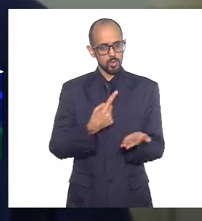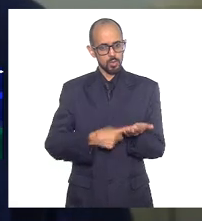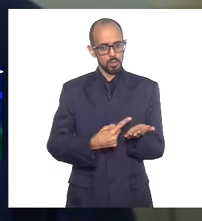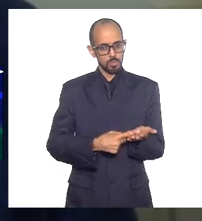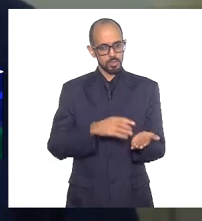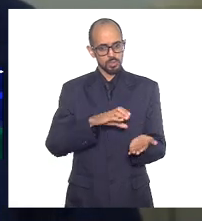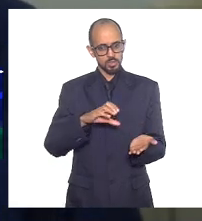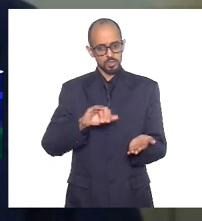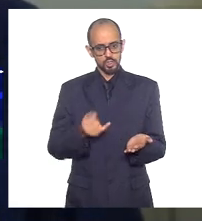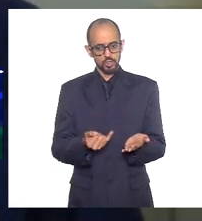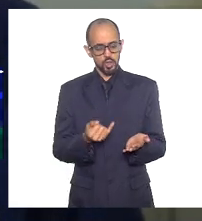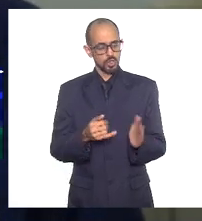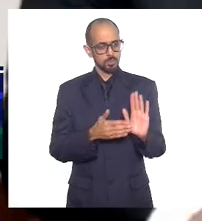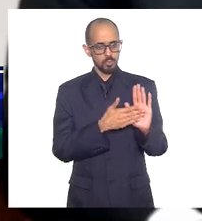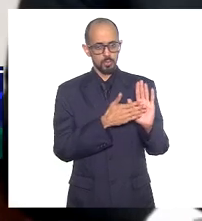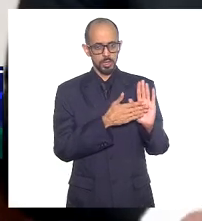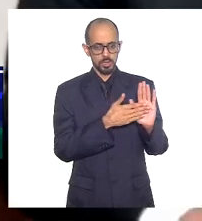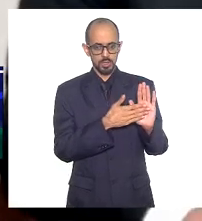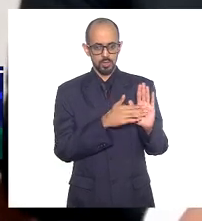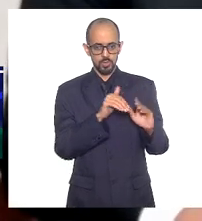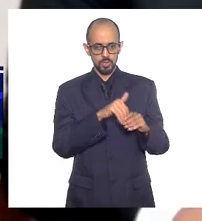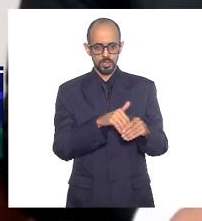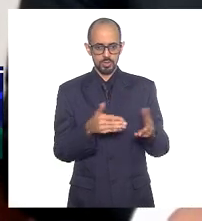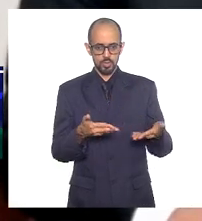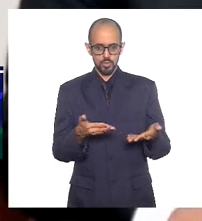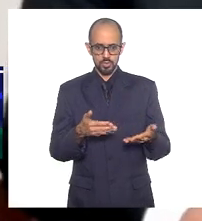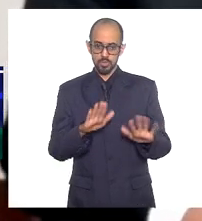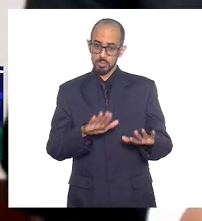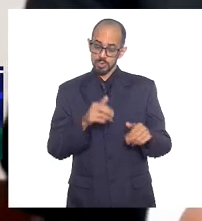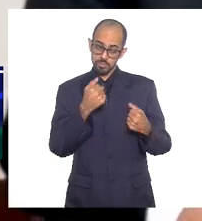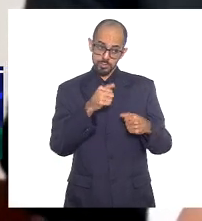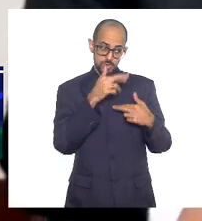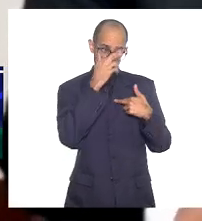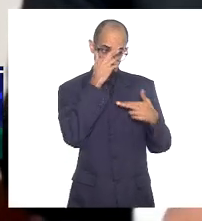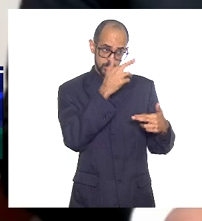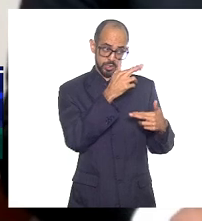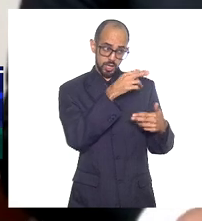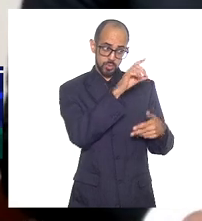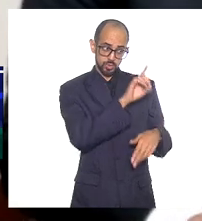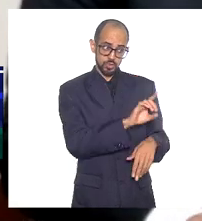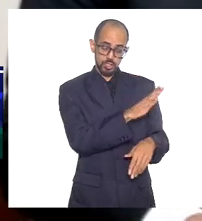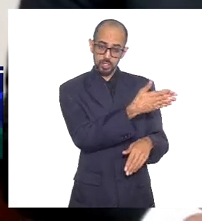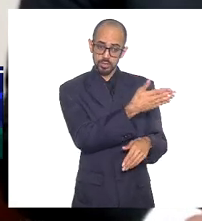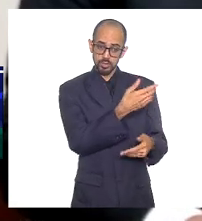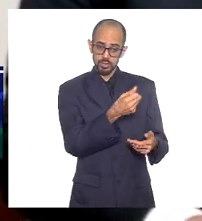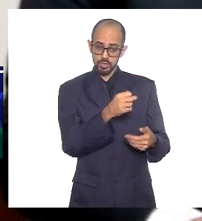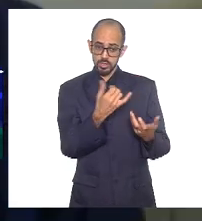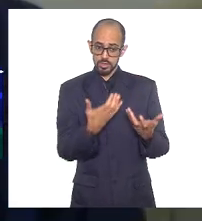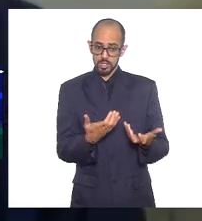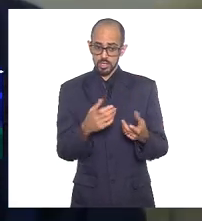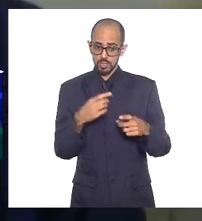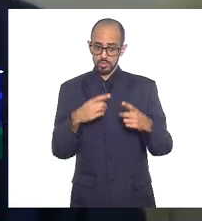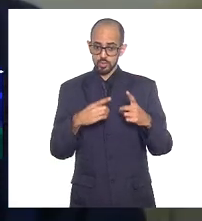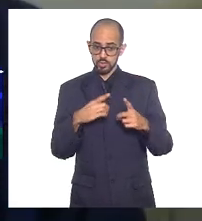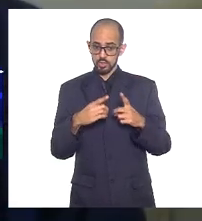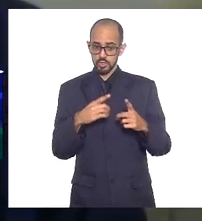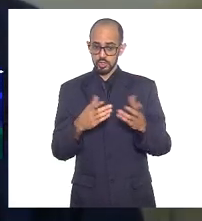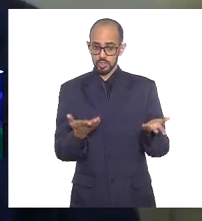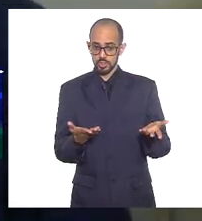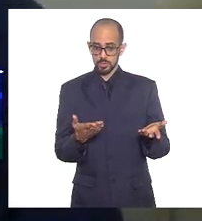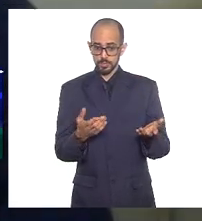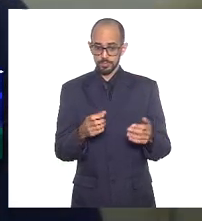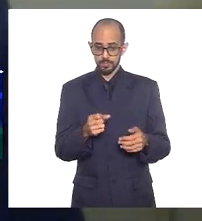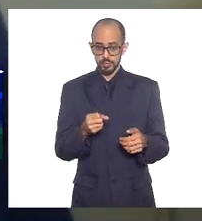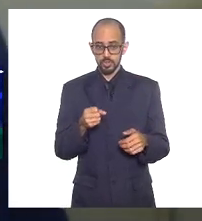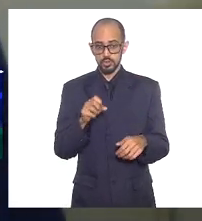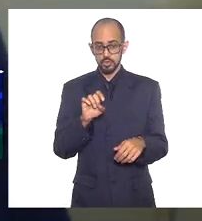votar esse hoje eu sei Luiz mas tem que respeitar o direito de cada um se eles querem discutir vamos lá é só